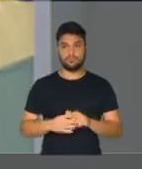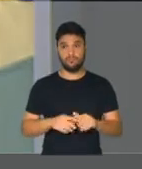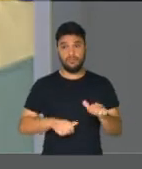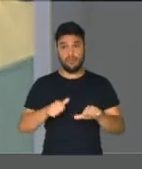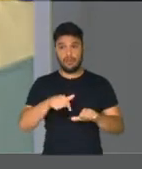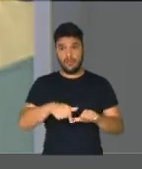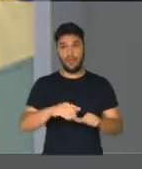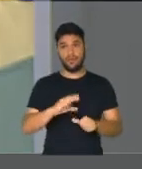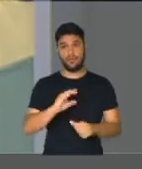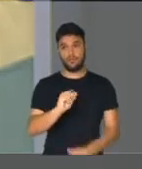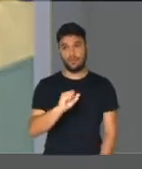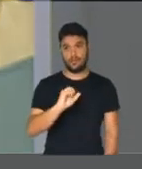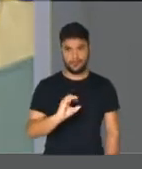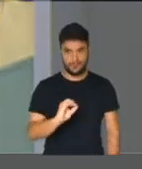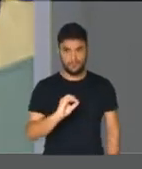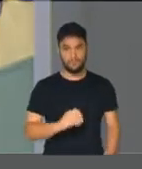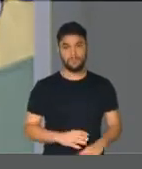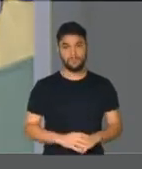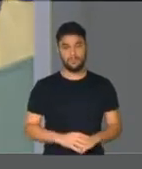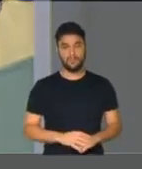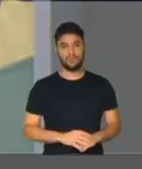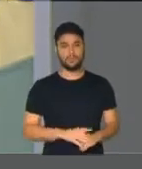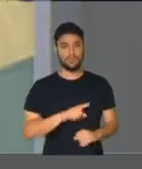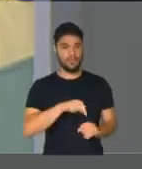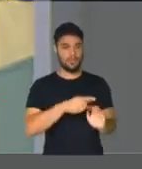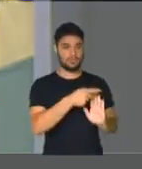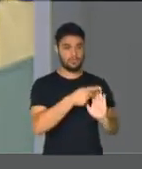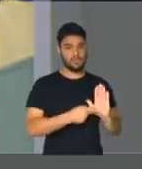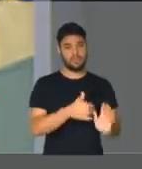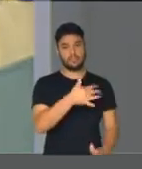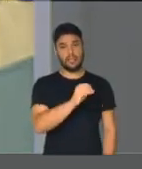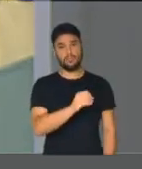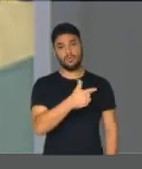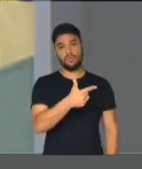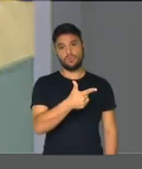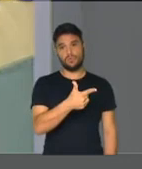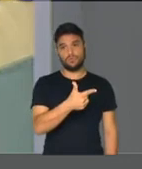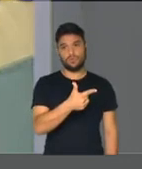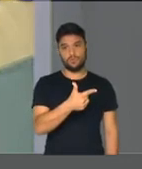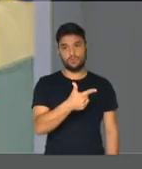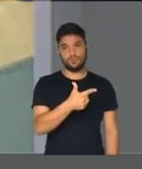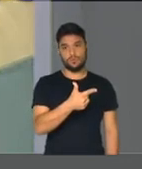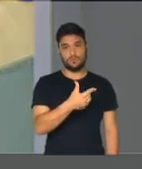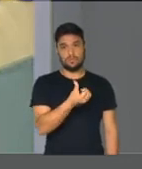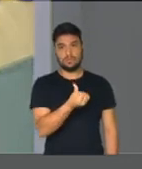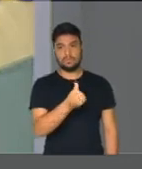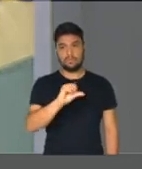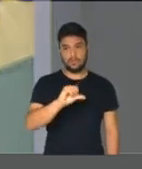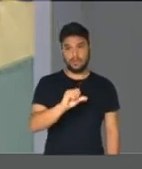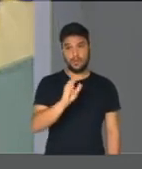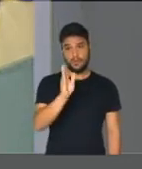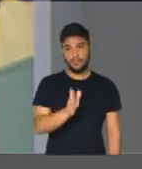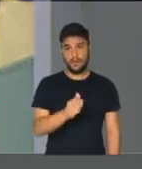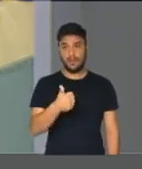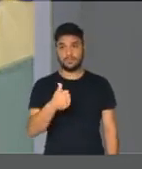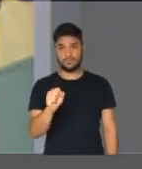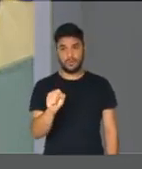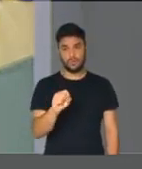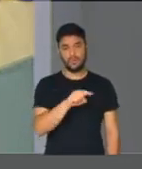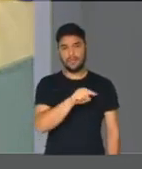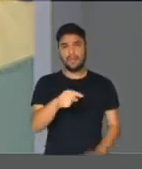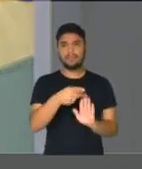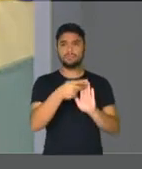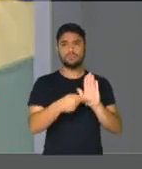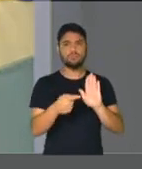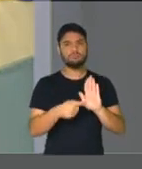benefício. Assim, o projeto Lei 10.200 69 de 2018